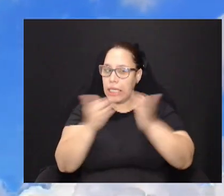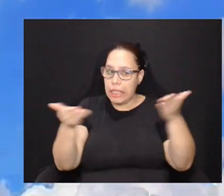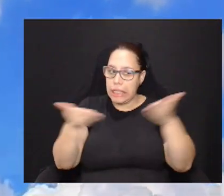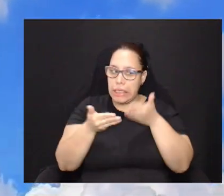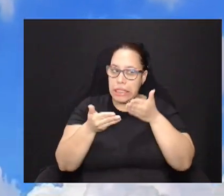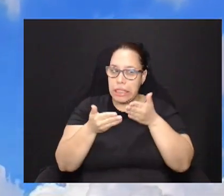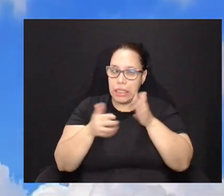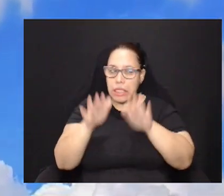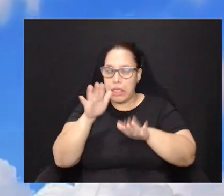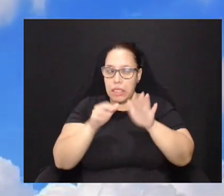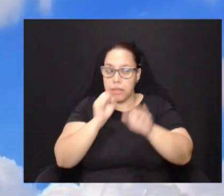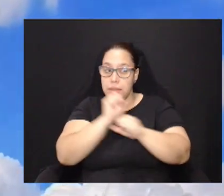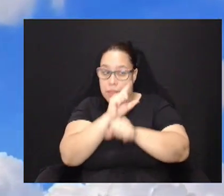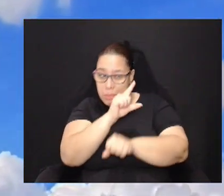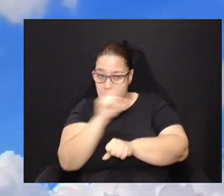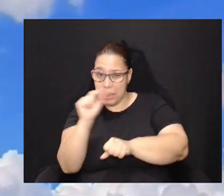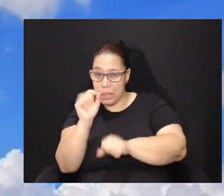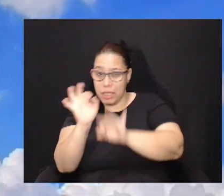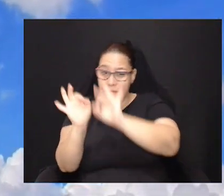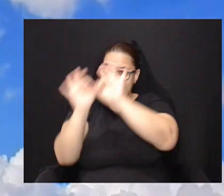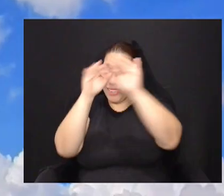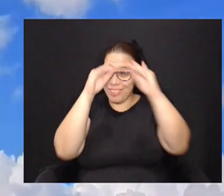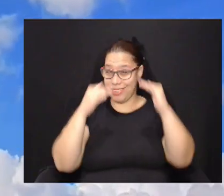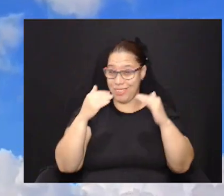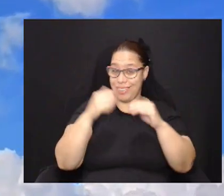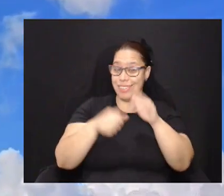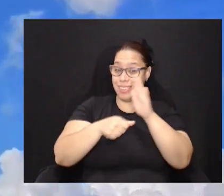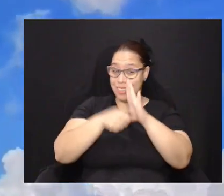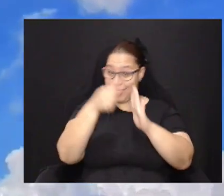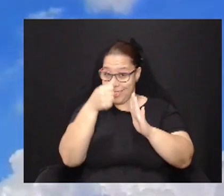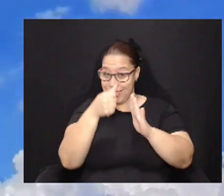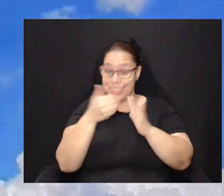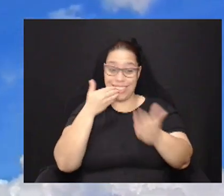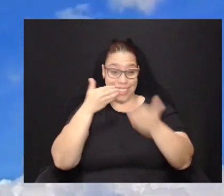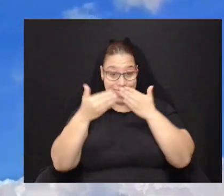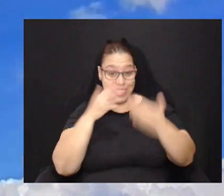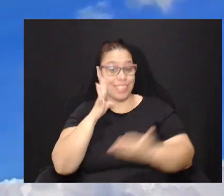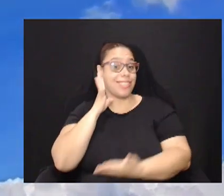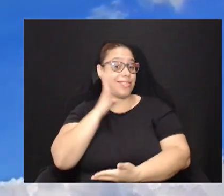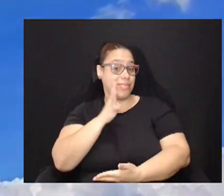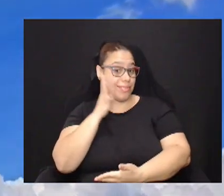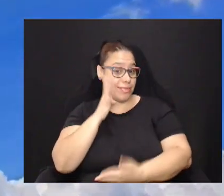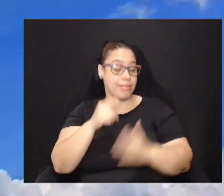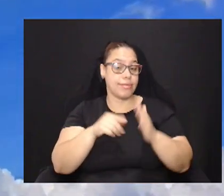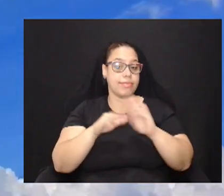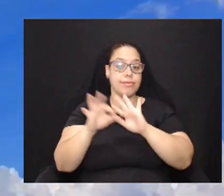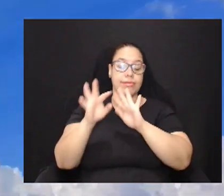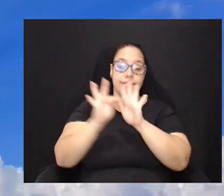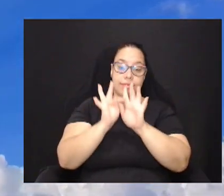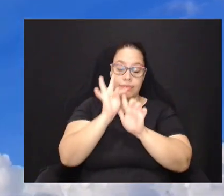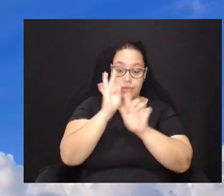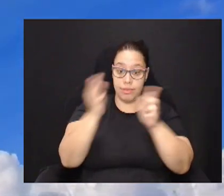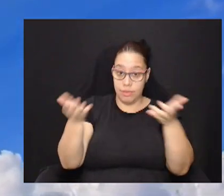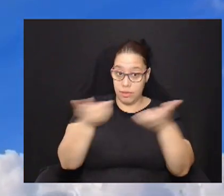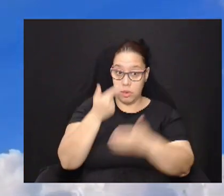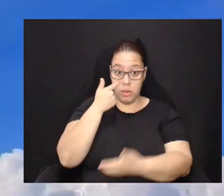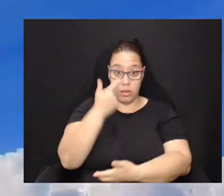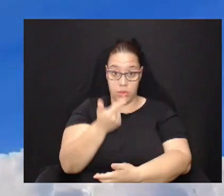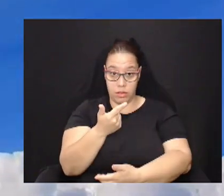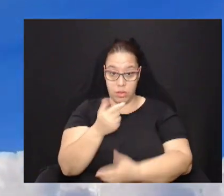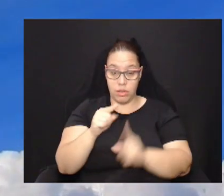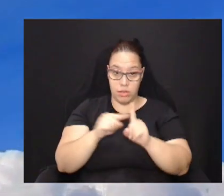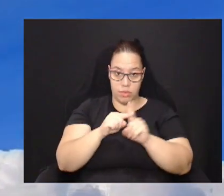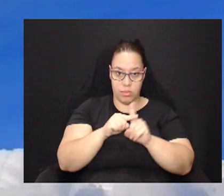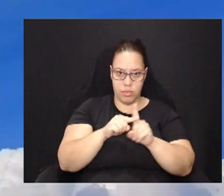você sai, assiste a gente primeiro, a gente tem uma conversa bem legal, mas a previsão do tempo para hoje, olha, mínima